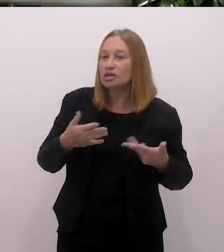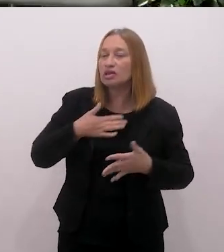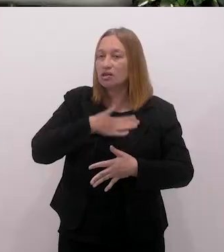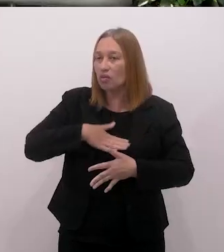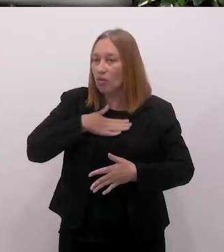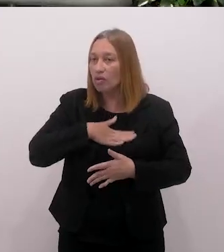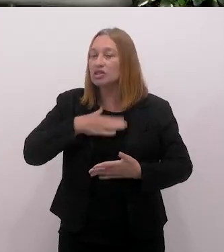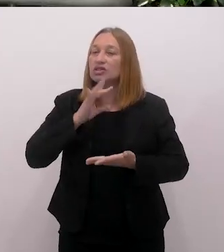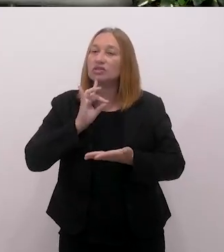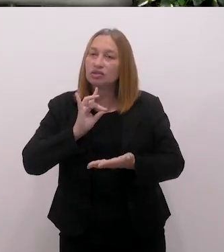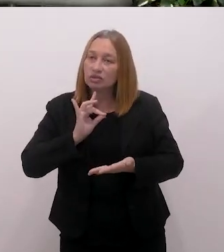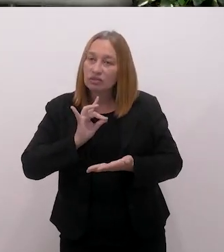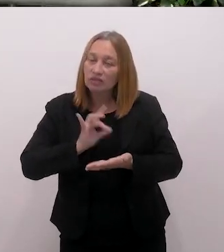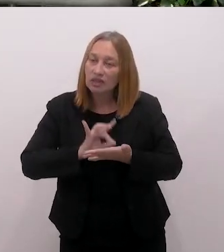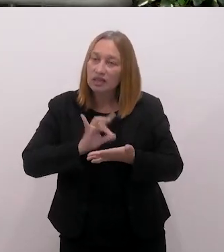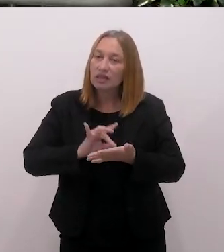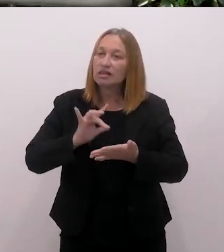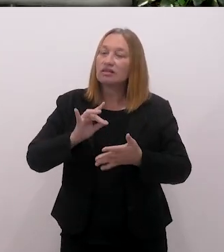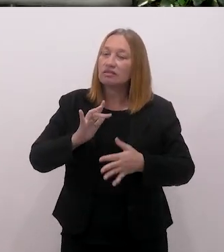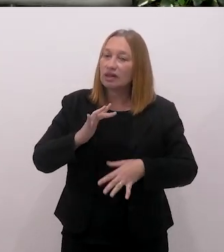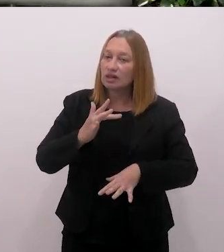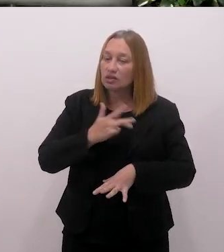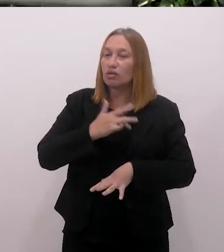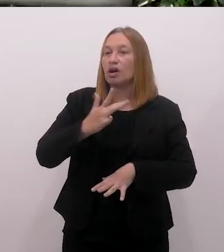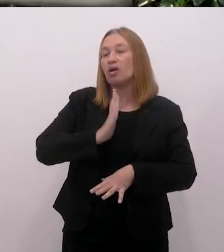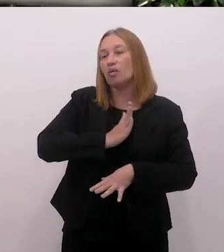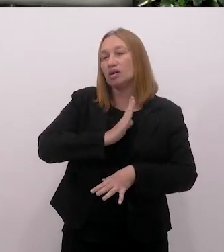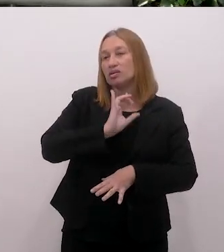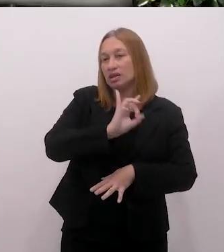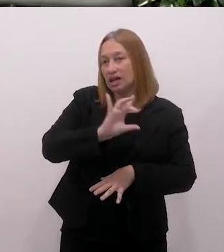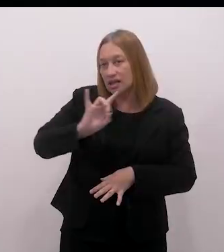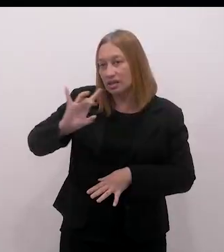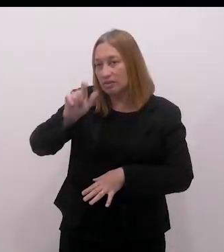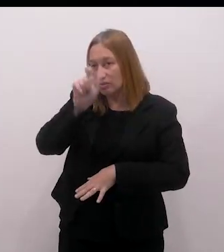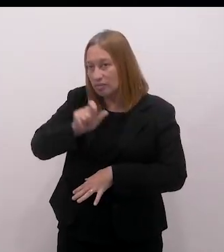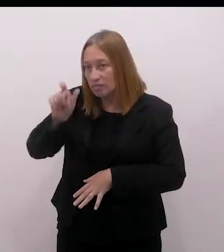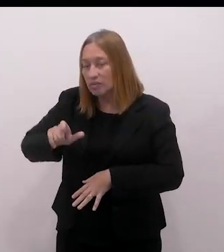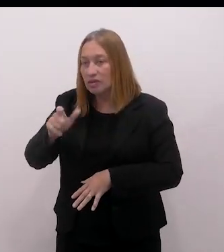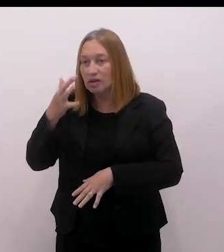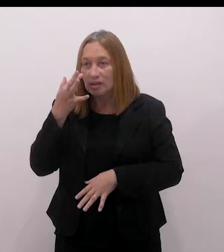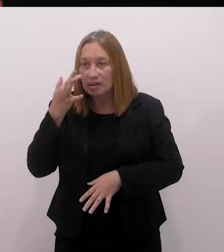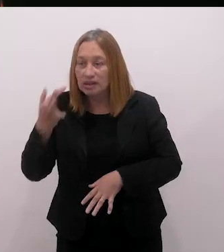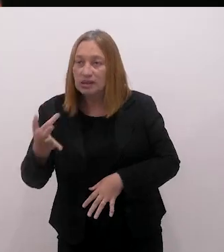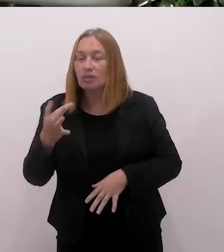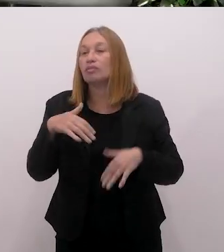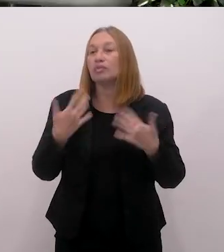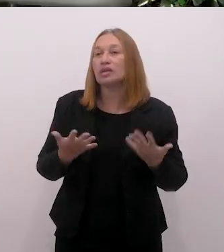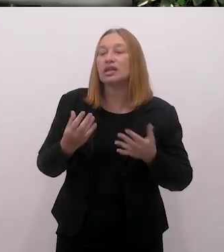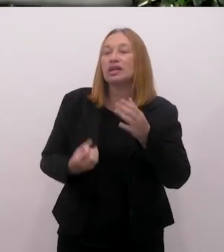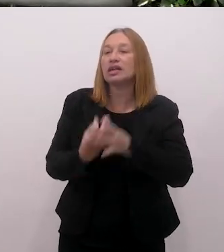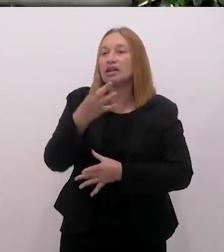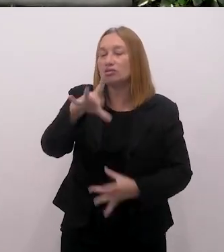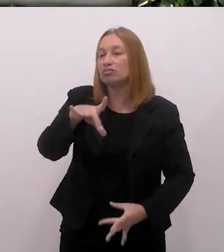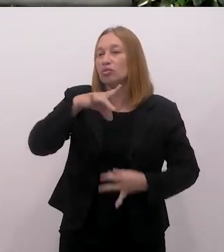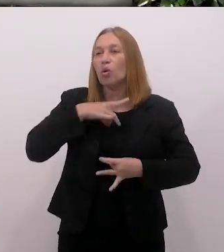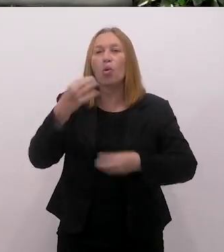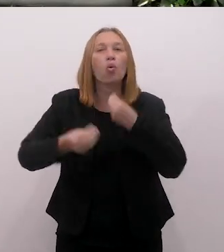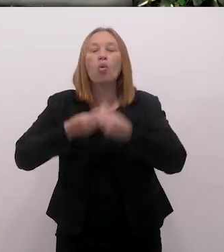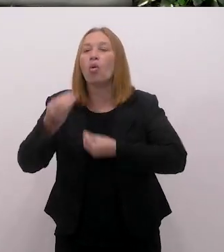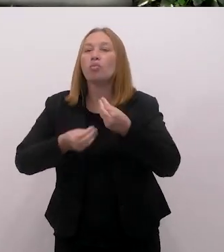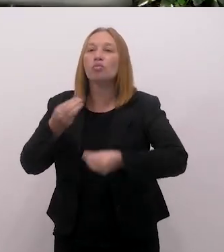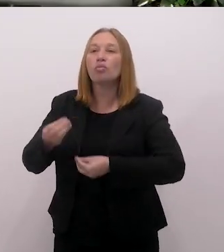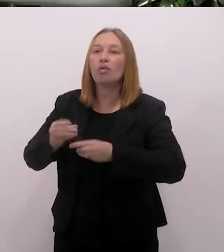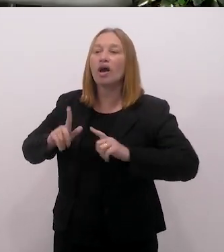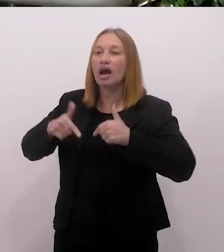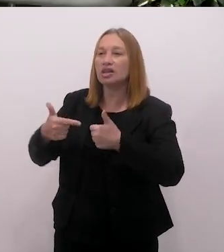sua alma, porque naturalmente elas vão tocar a alma do público e com isso você chama mais atenção. Na criação dos seus personagens, como é